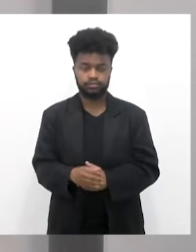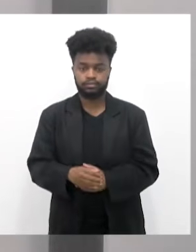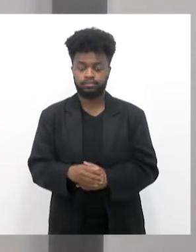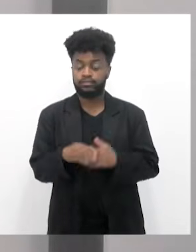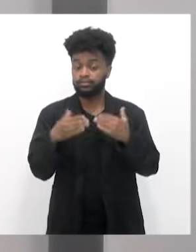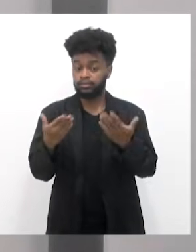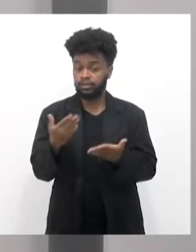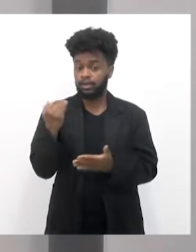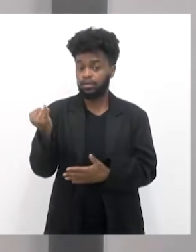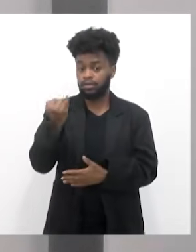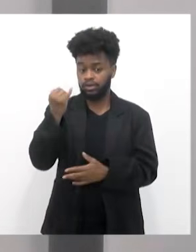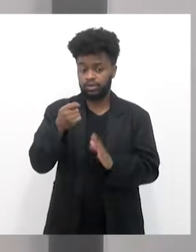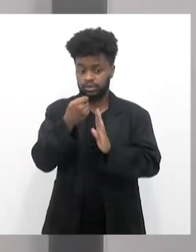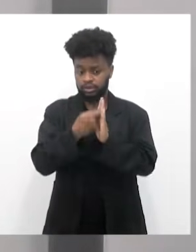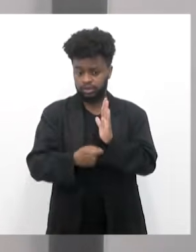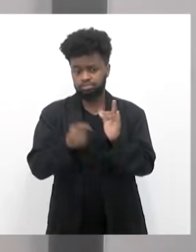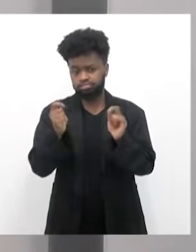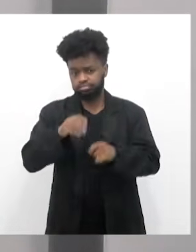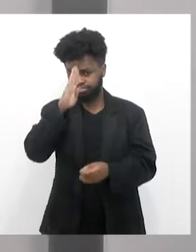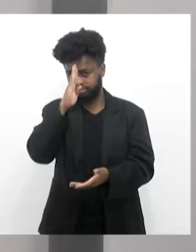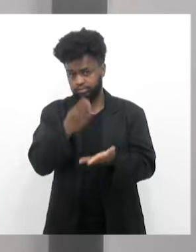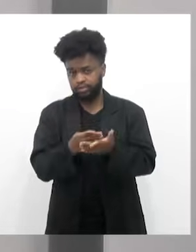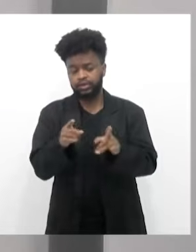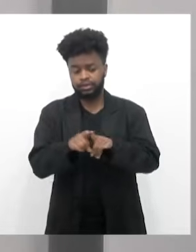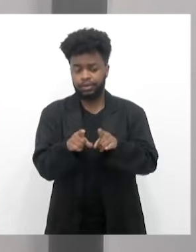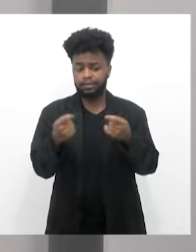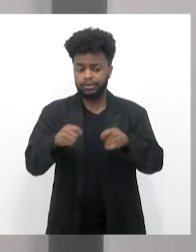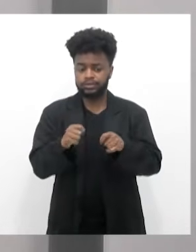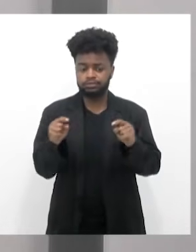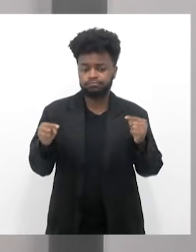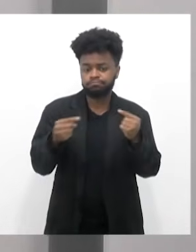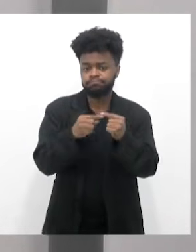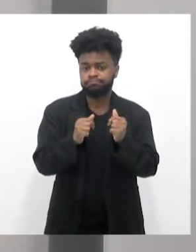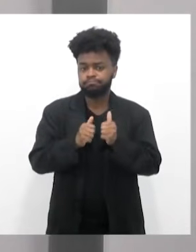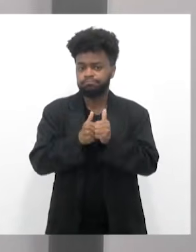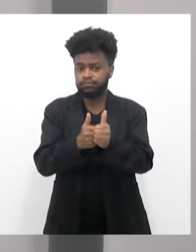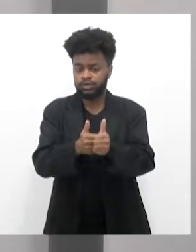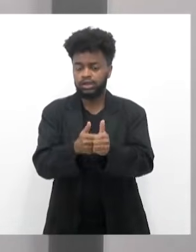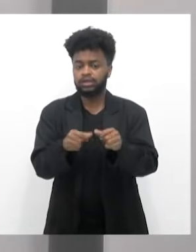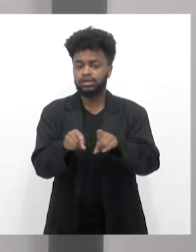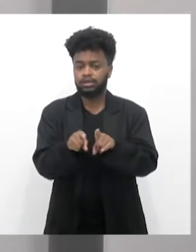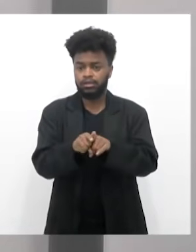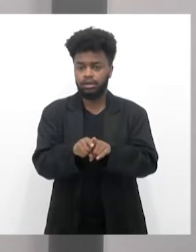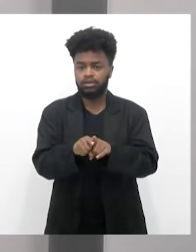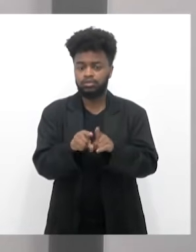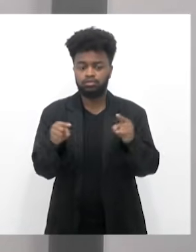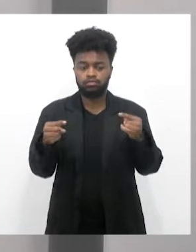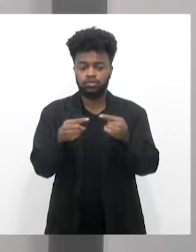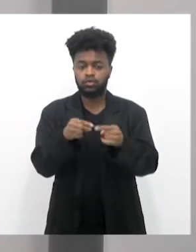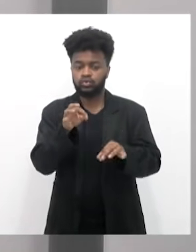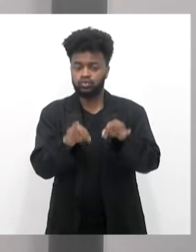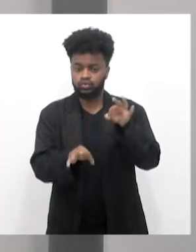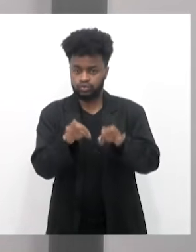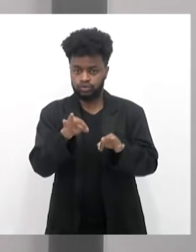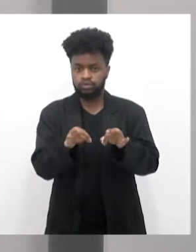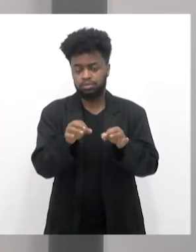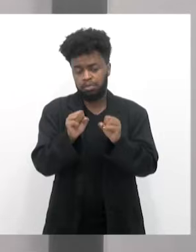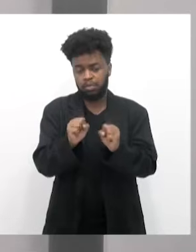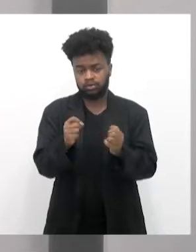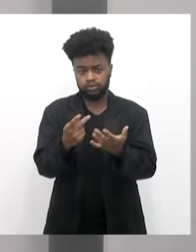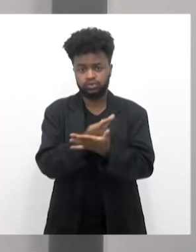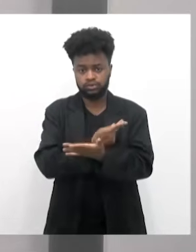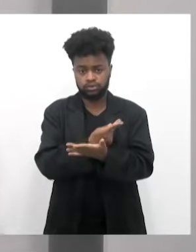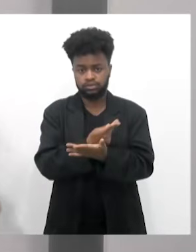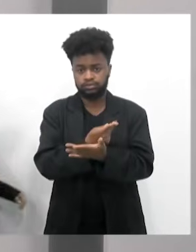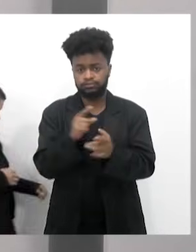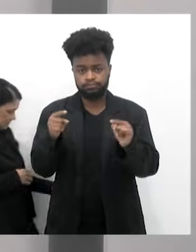importante que seja um texto crível, exequível e que se adeque ao fato jurídico que pode ocorrer,